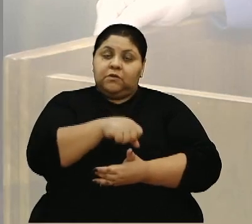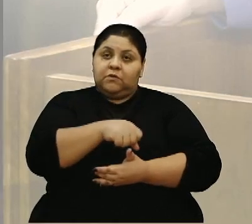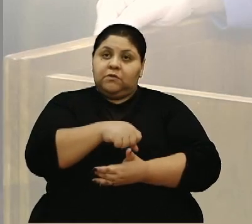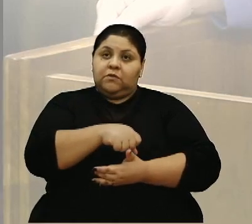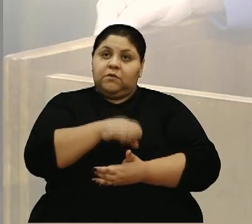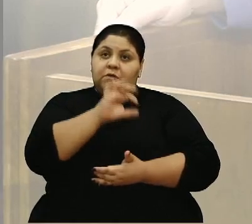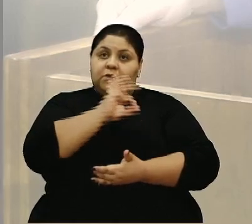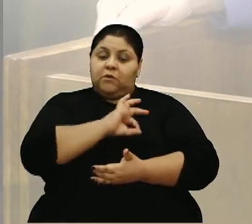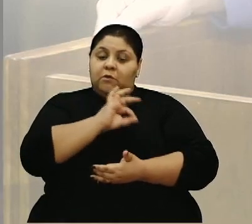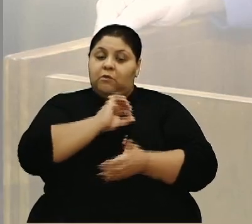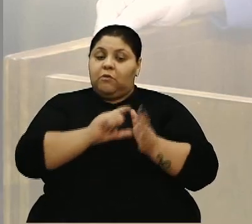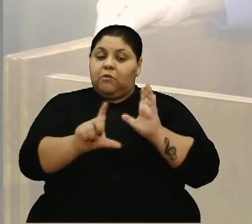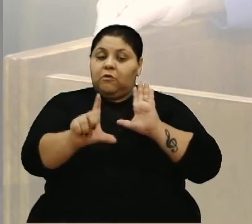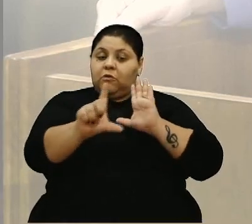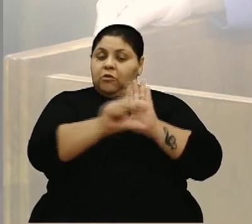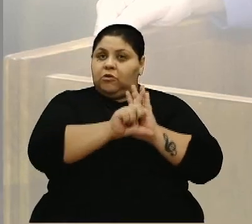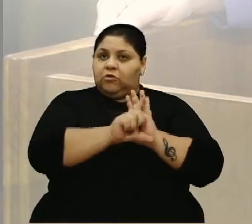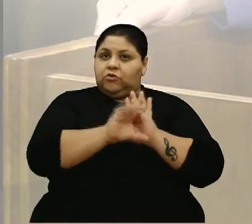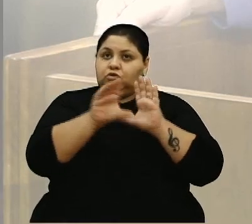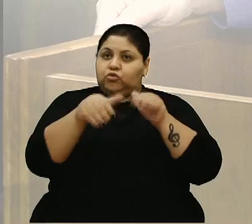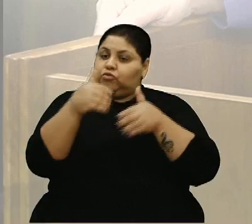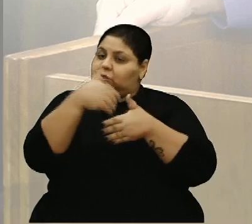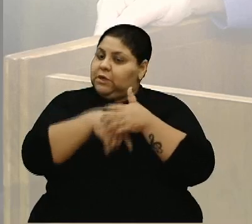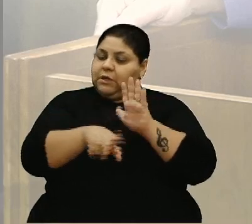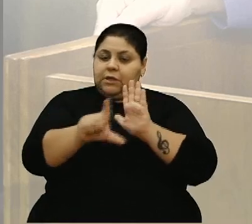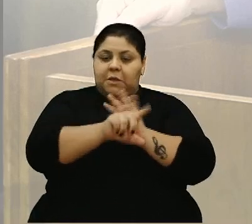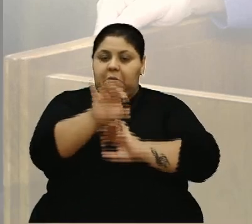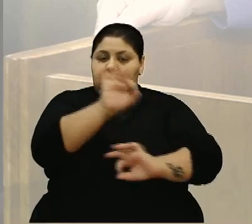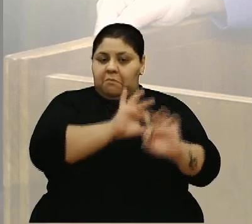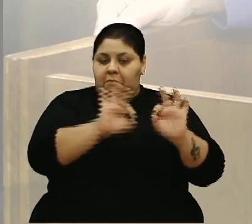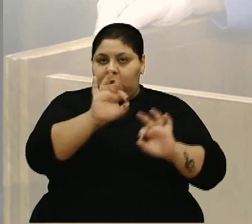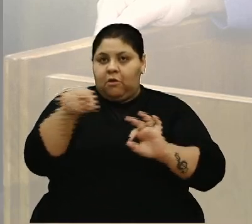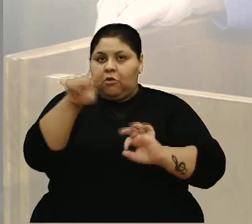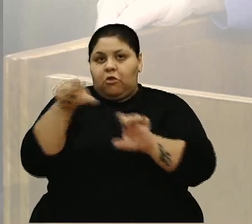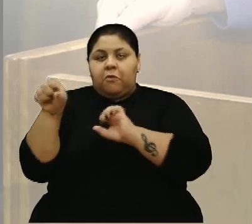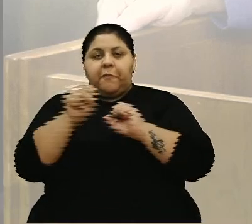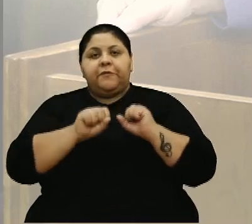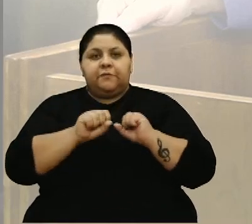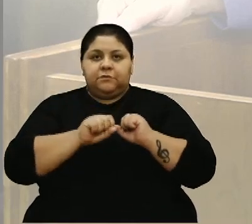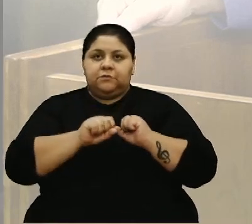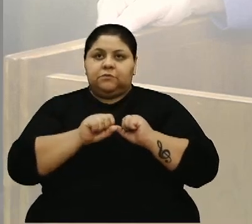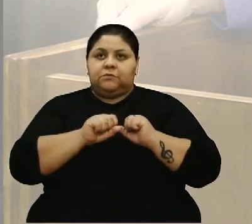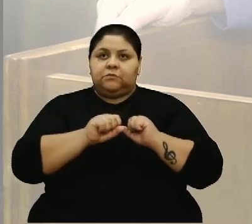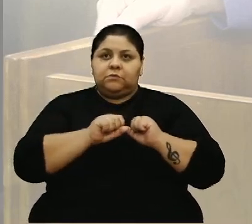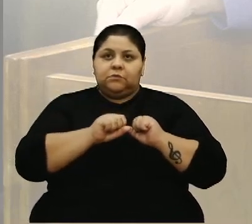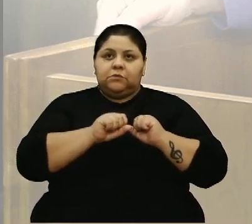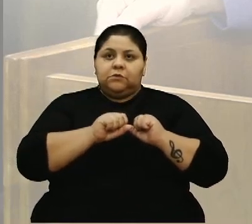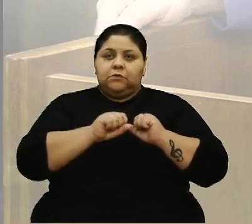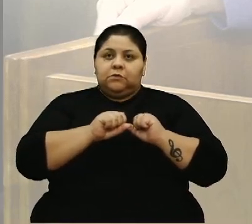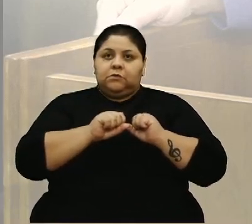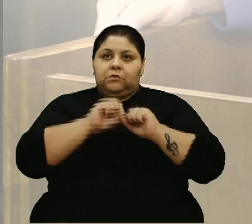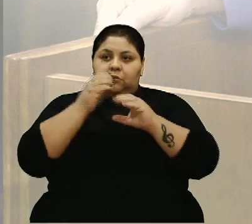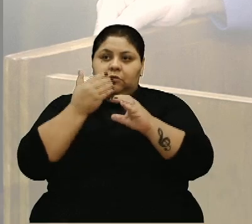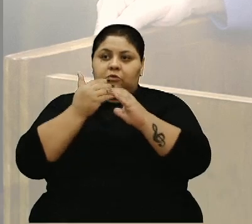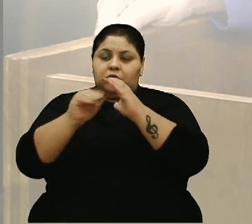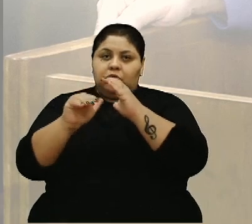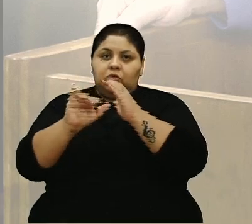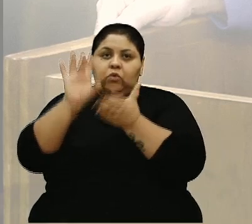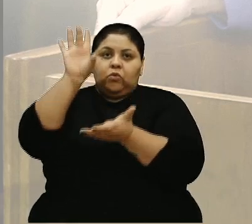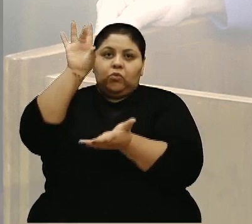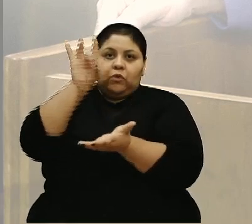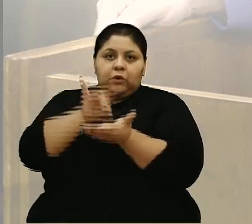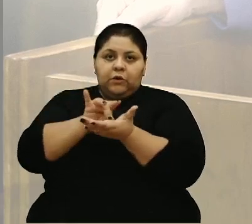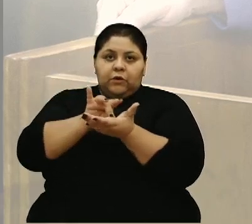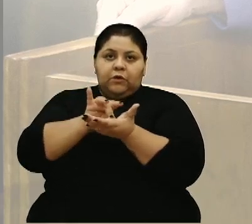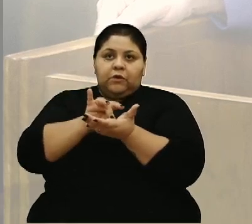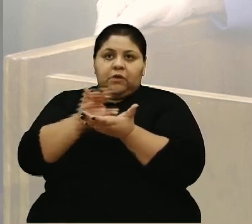por lei, tudo dentro da lei, da ordem, para que nós possamos, no mínimo, repassar o fixo para vocês e